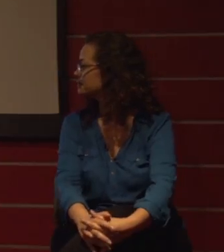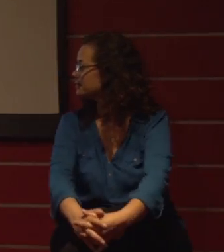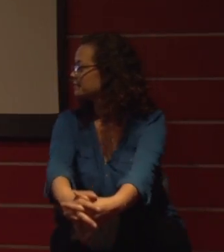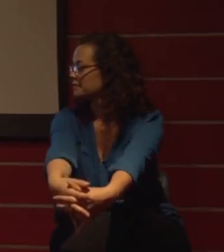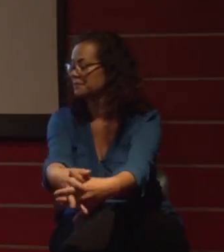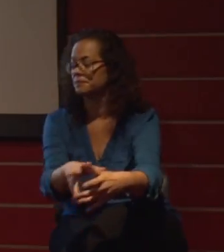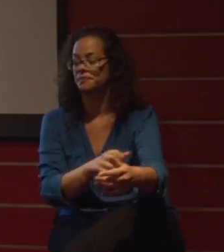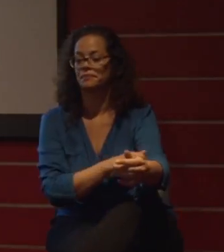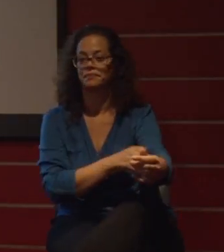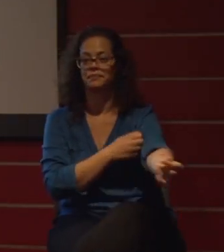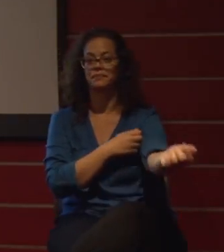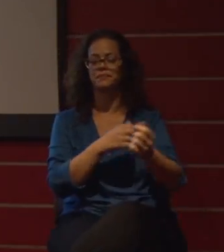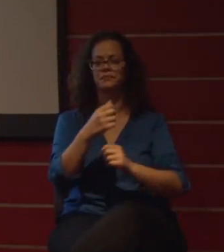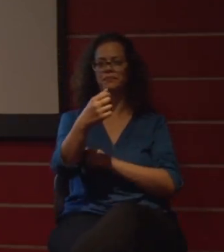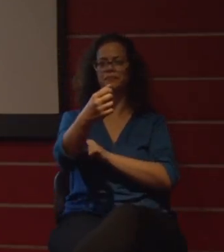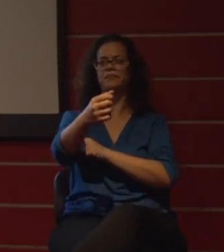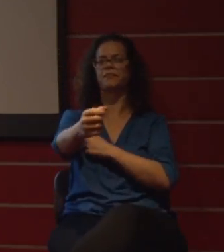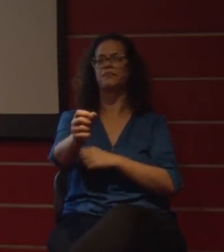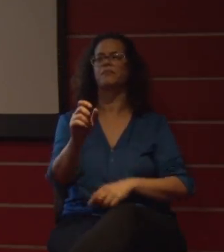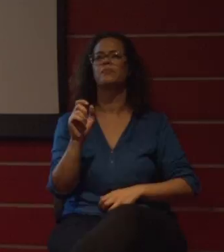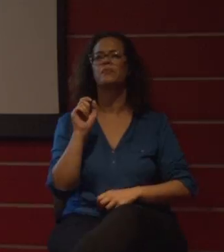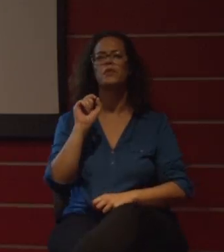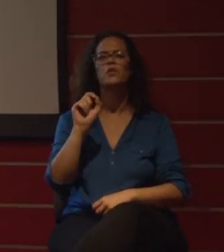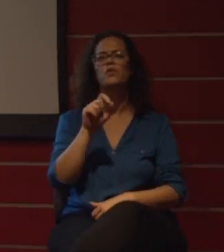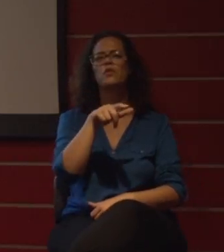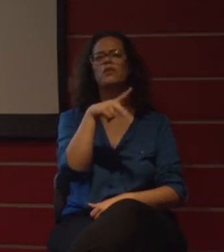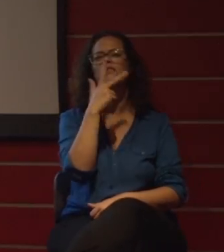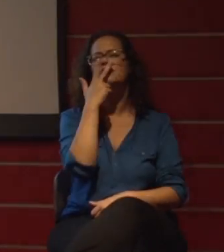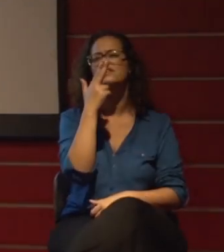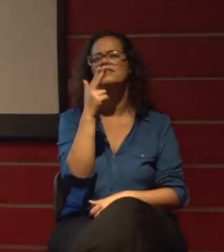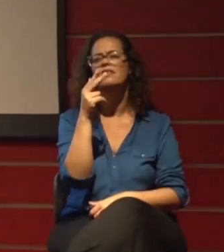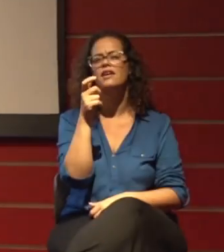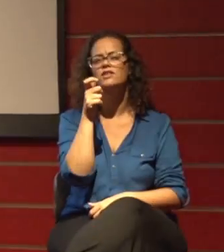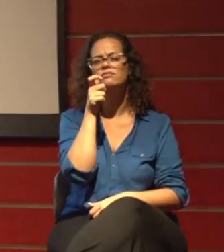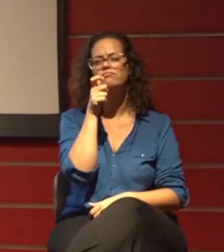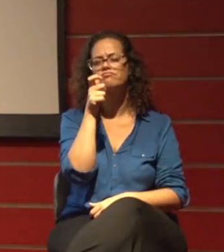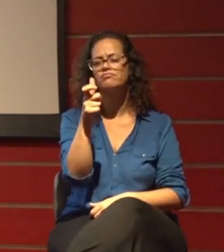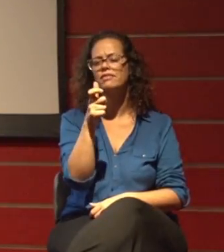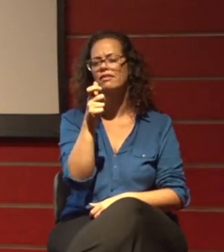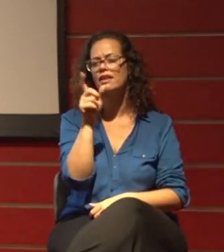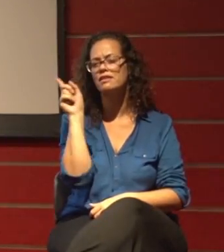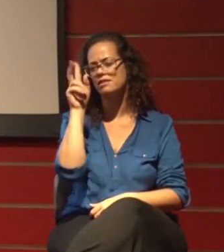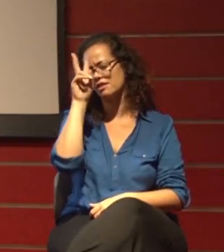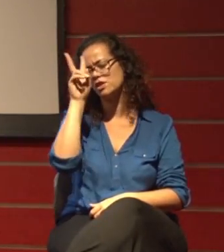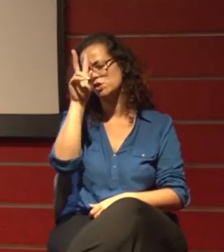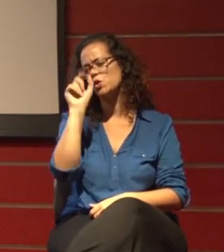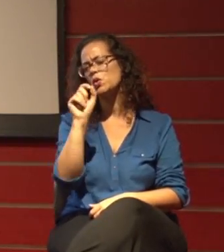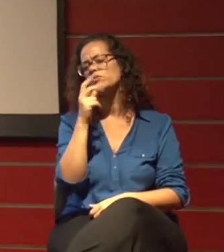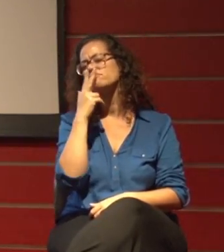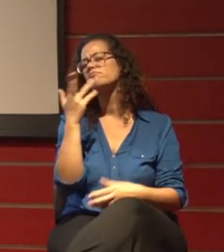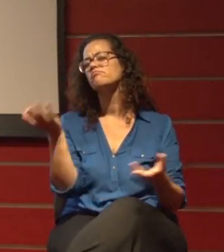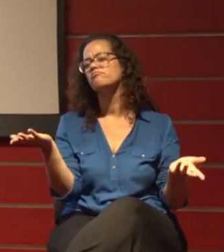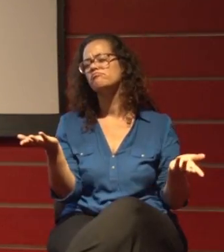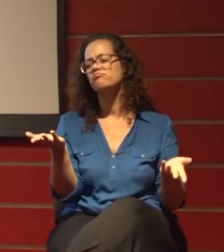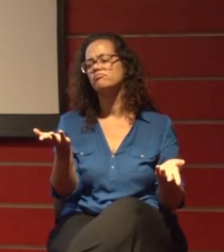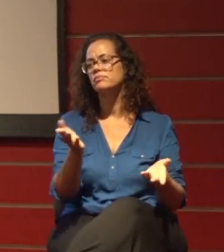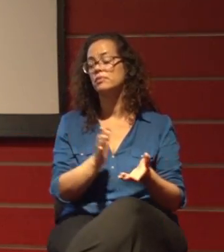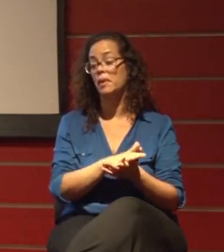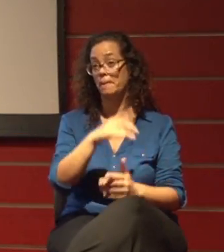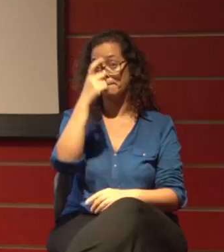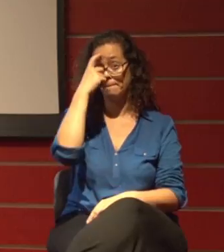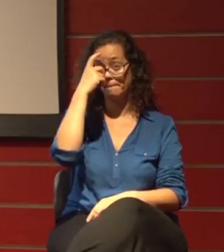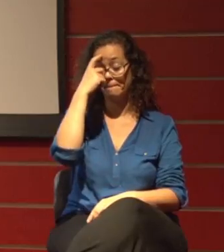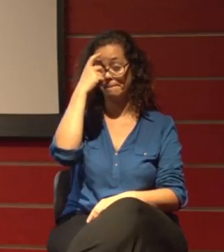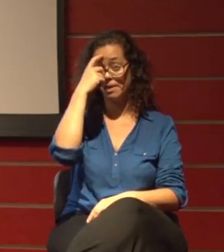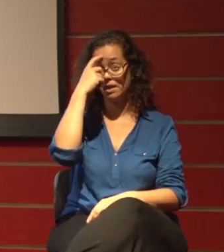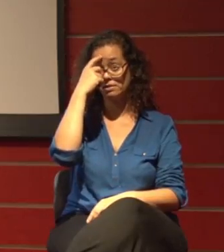e o que que vocês destacam de interessante aí nessa história pensem naquela na coisa da